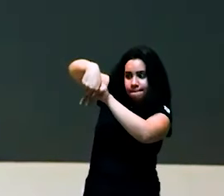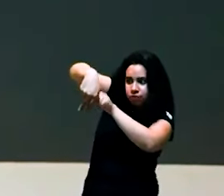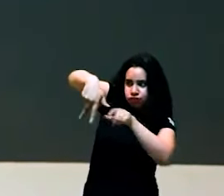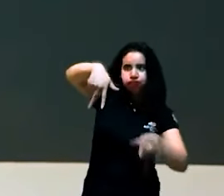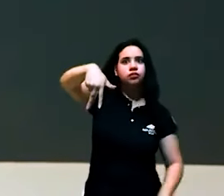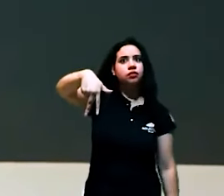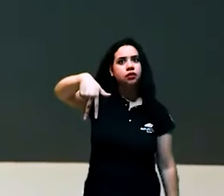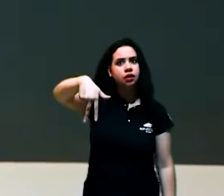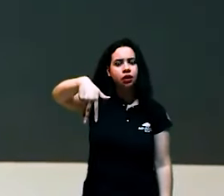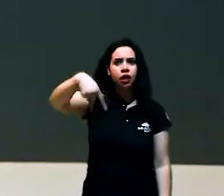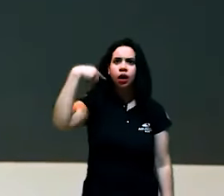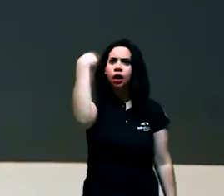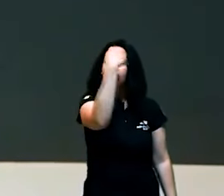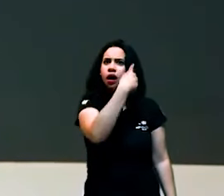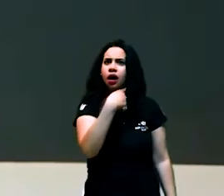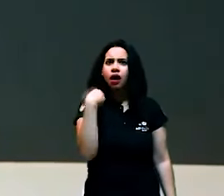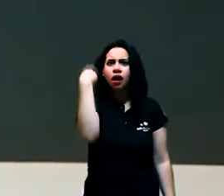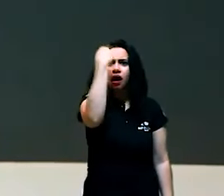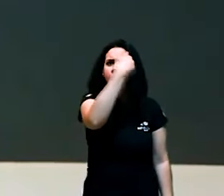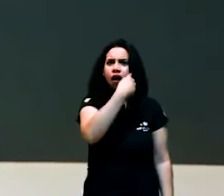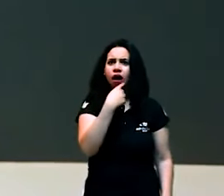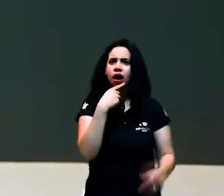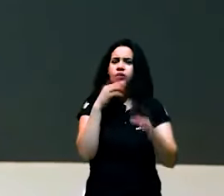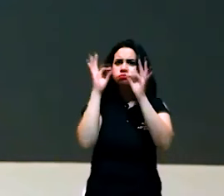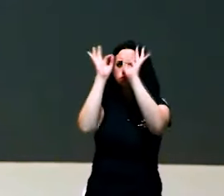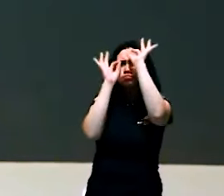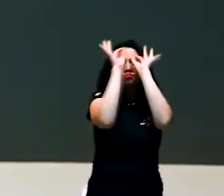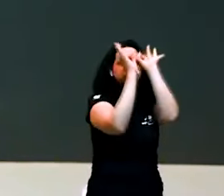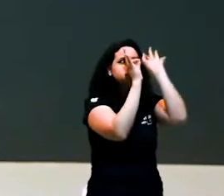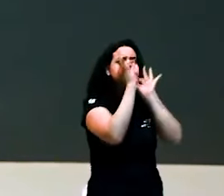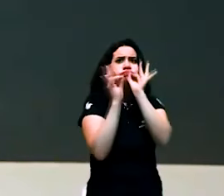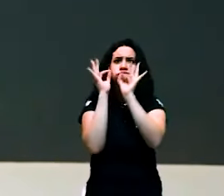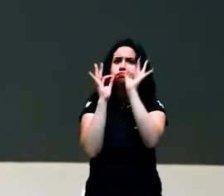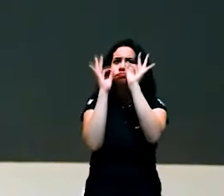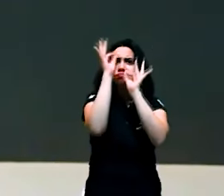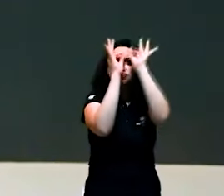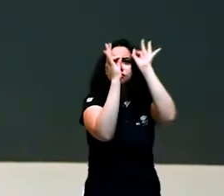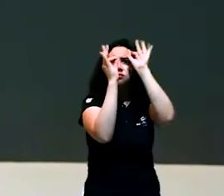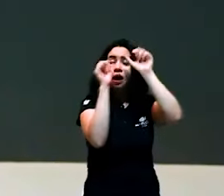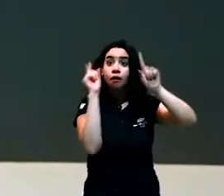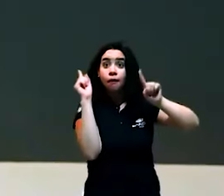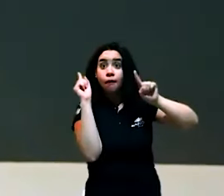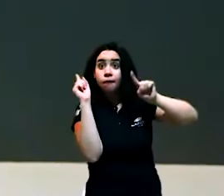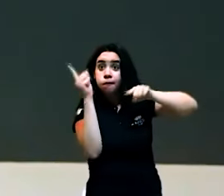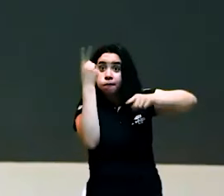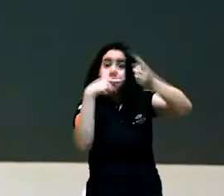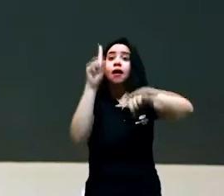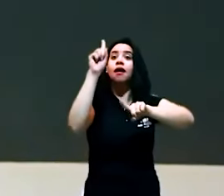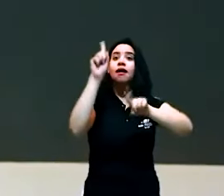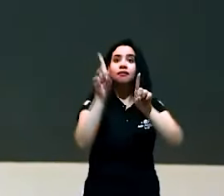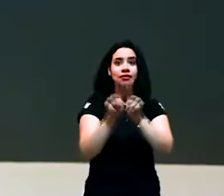era corrigida. Homens, amados irmãos, que tinham enfermidade de distinto tipo,